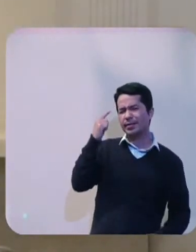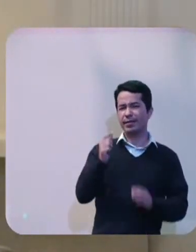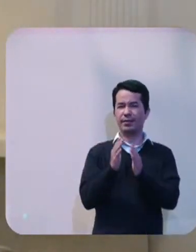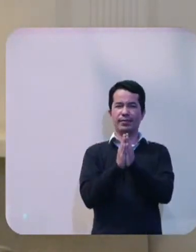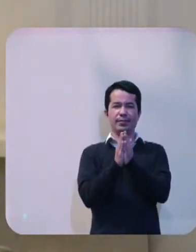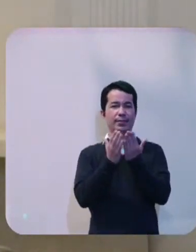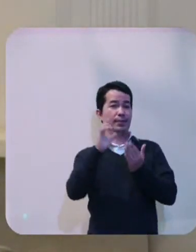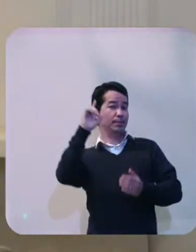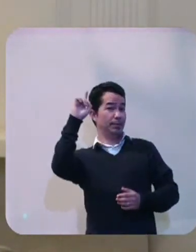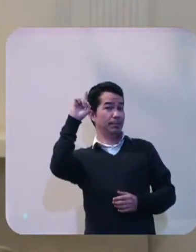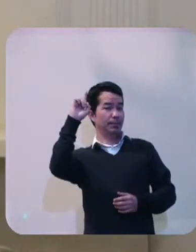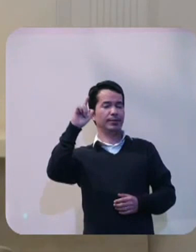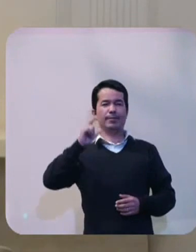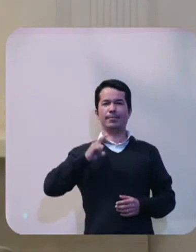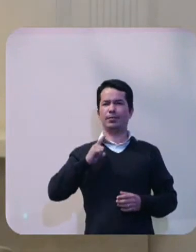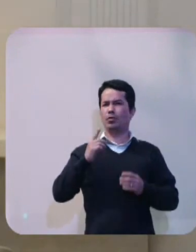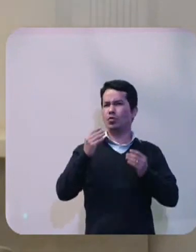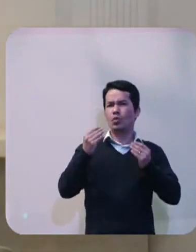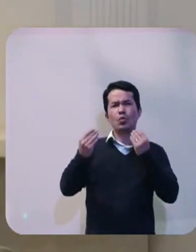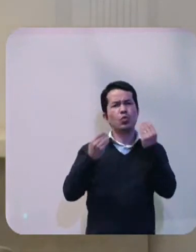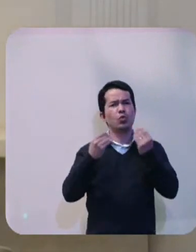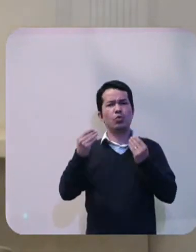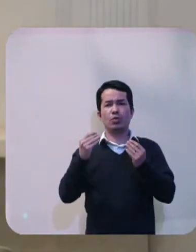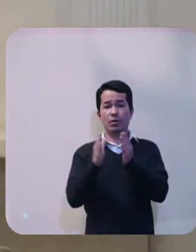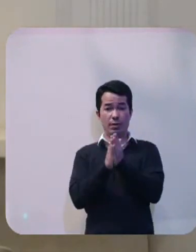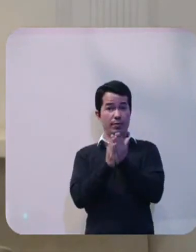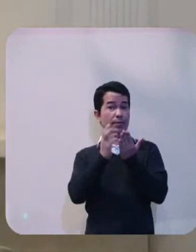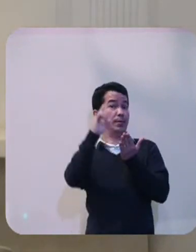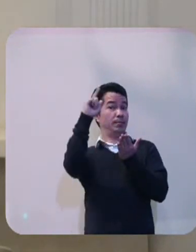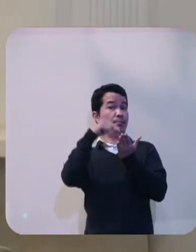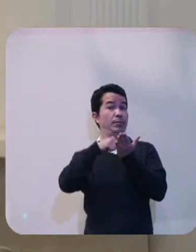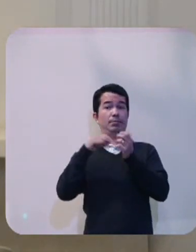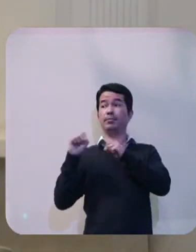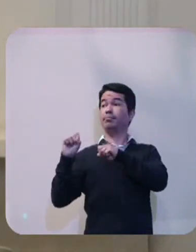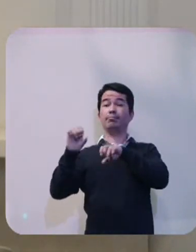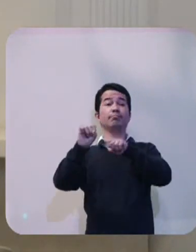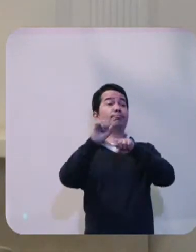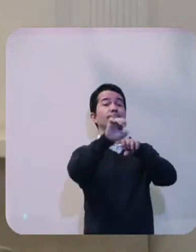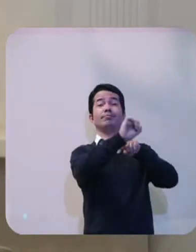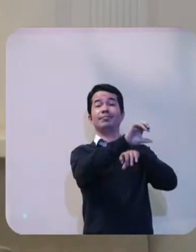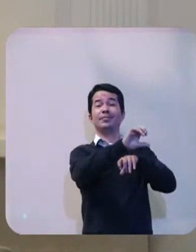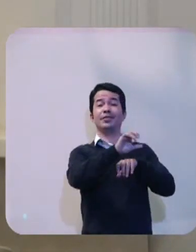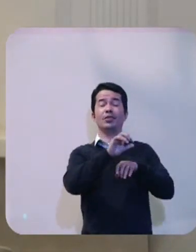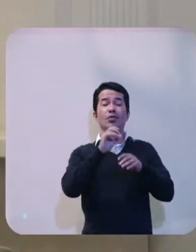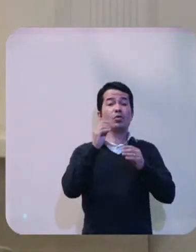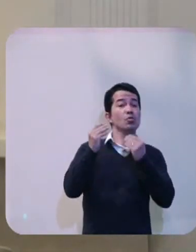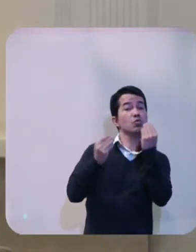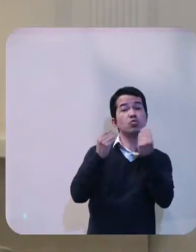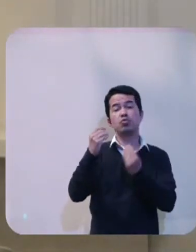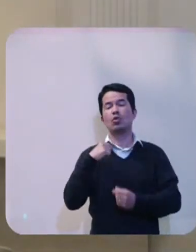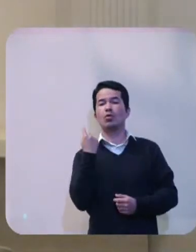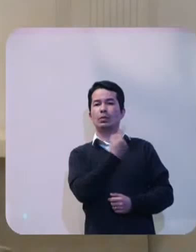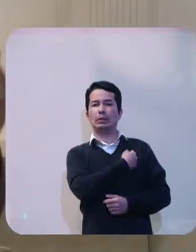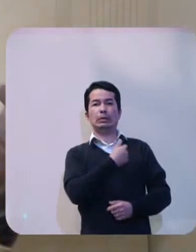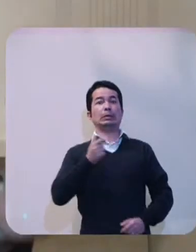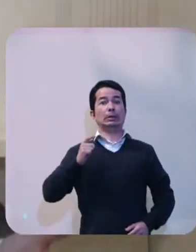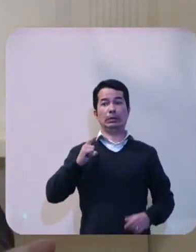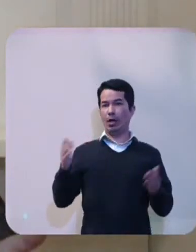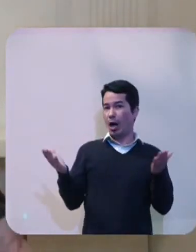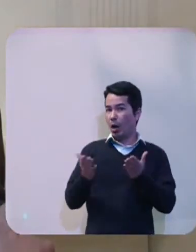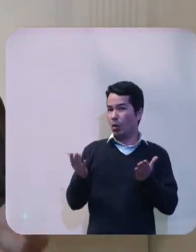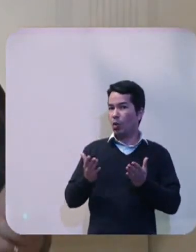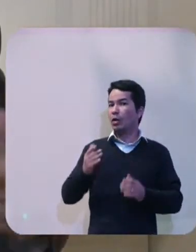Deus sobre atitudes que a Bíblia nos apresenta de como enfrentar os desafios